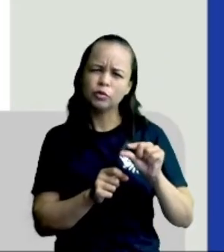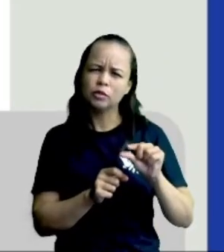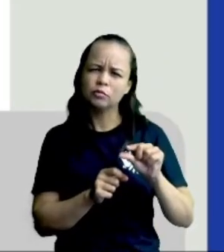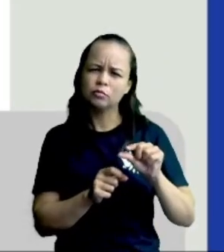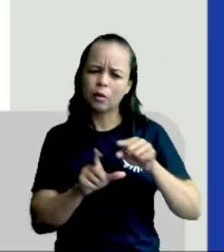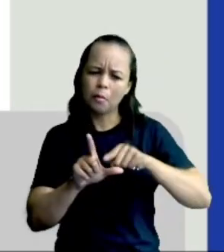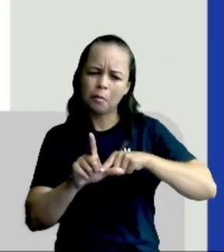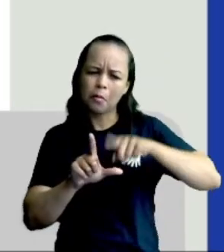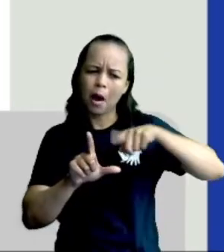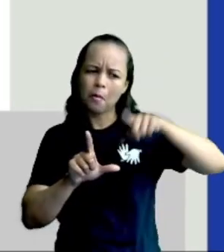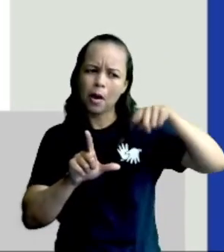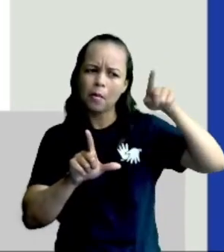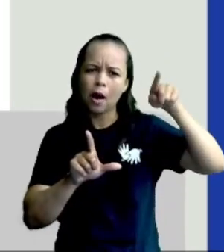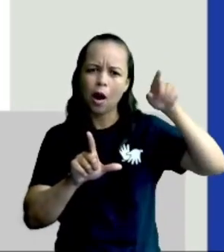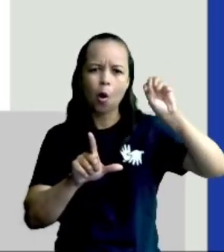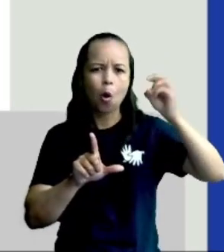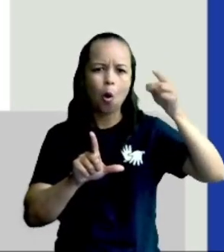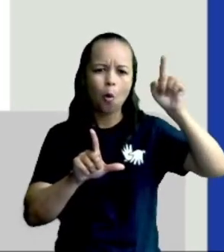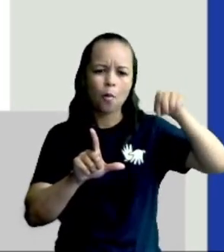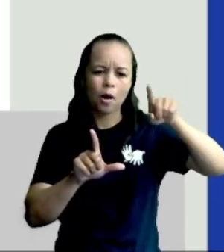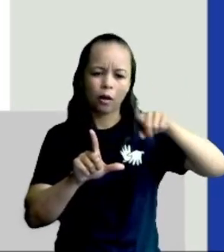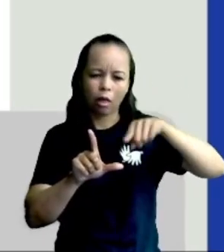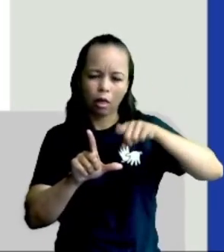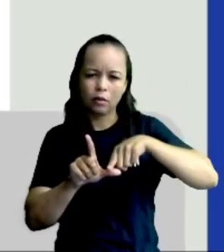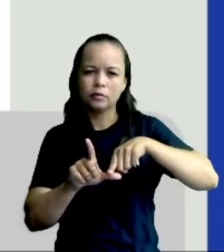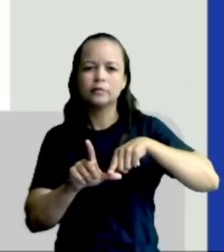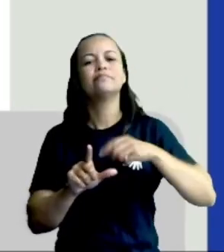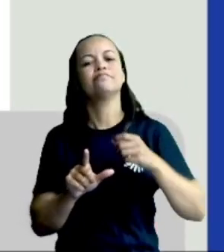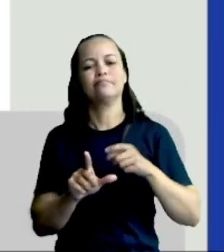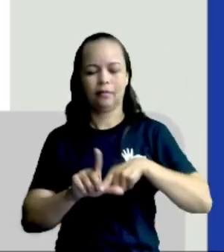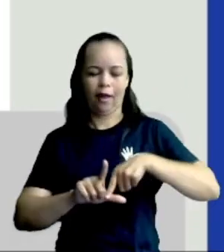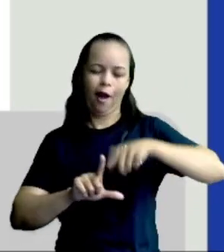diminuindo? Muito bem, ele está